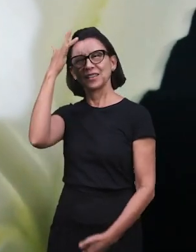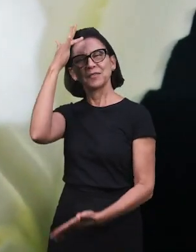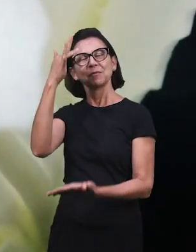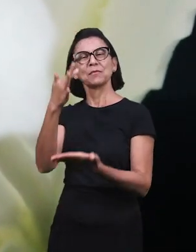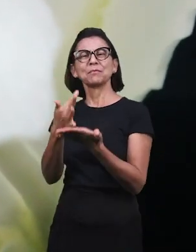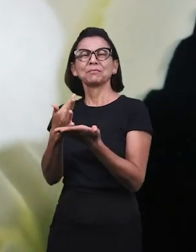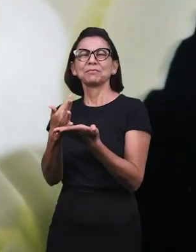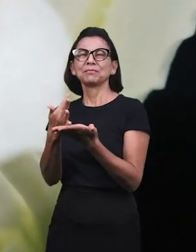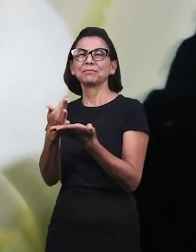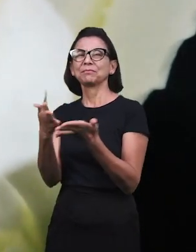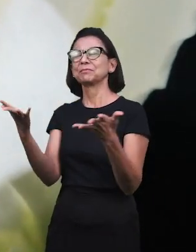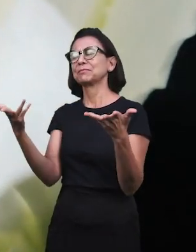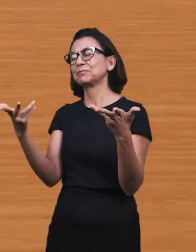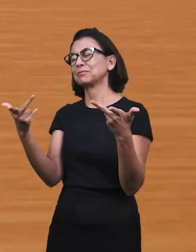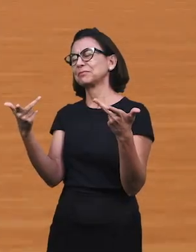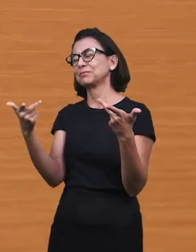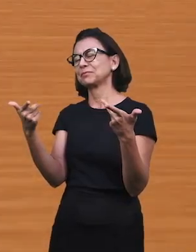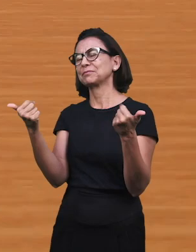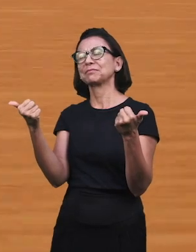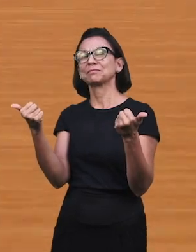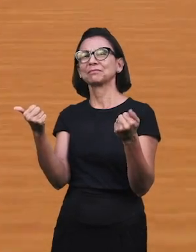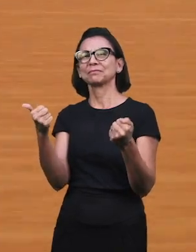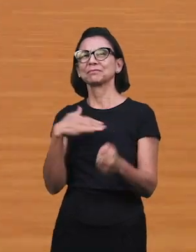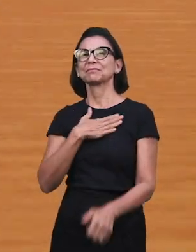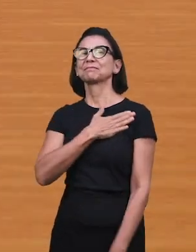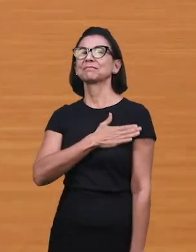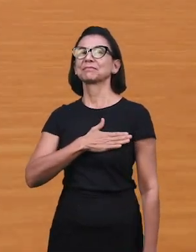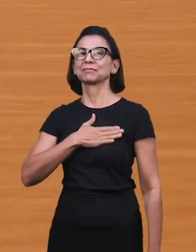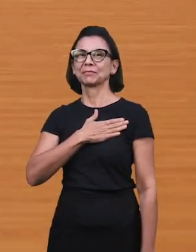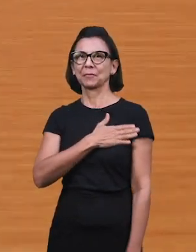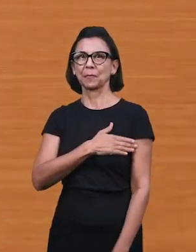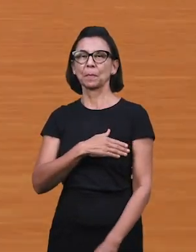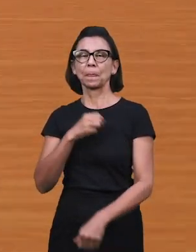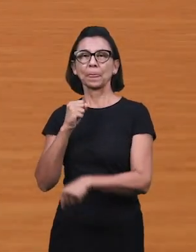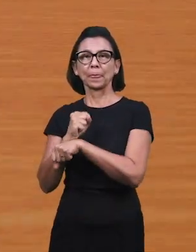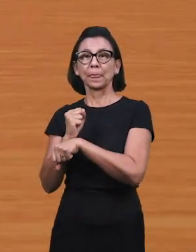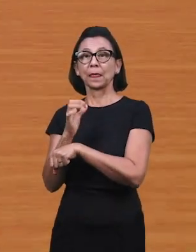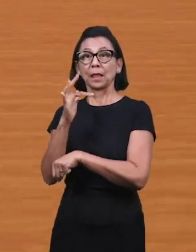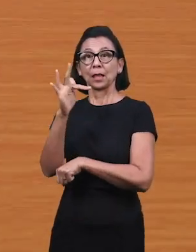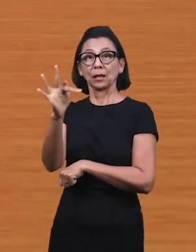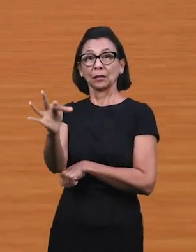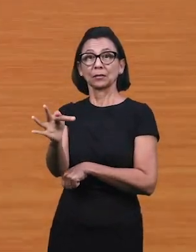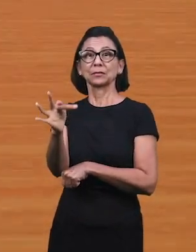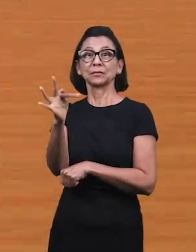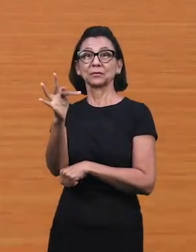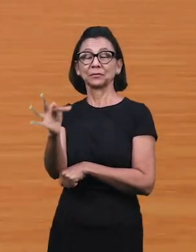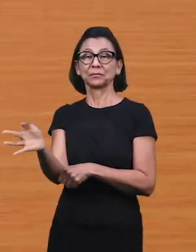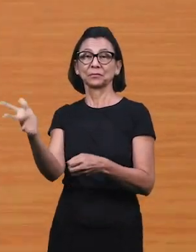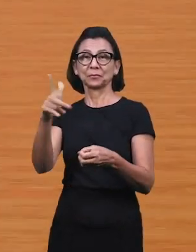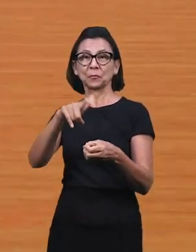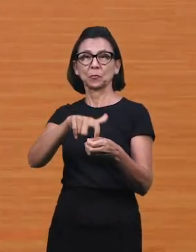doce a fé, a esperança do